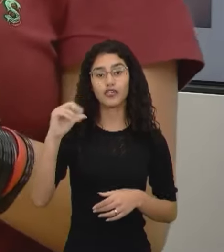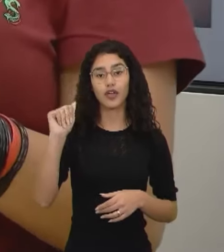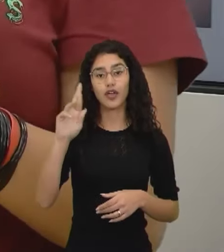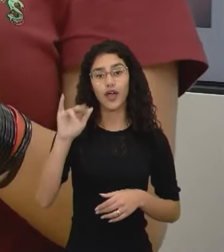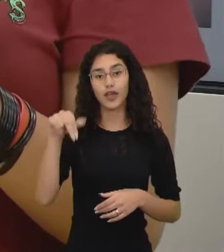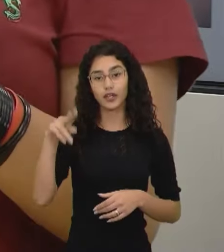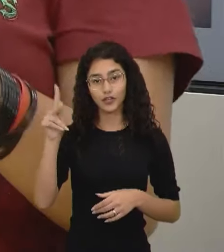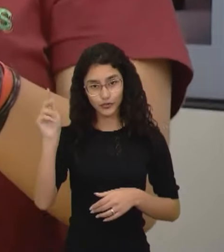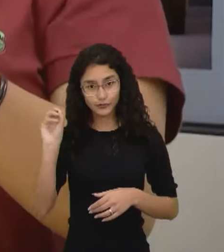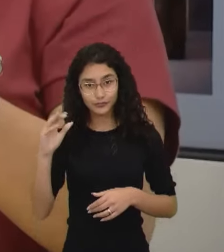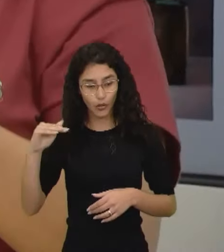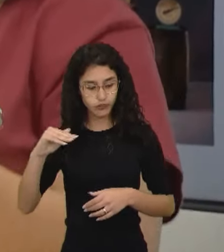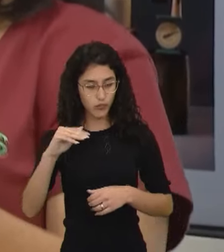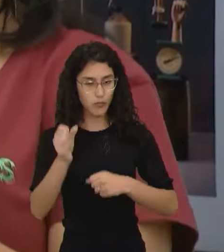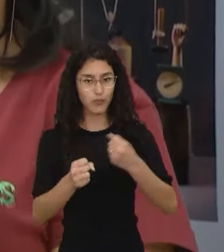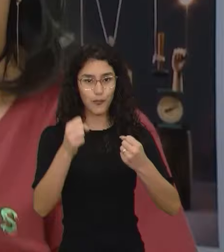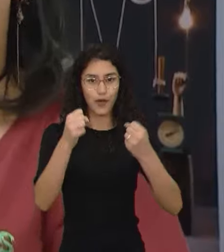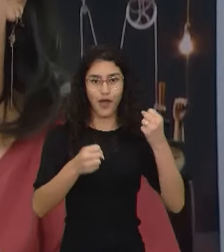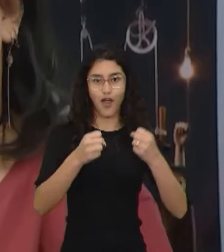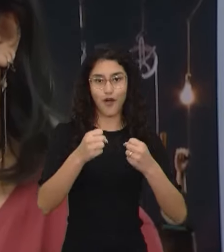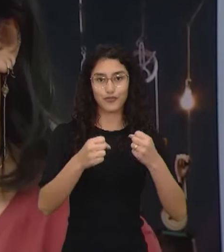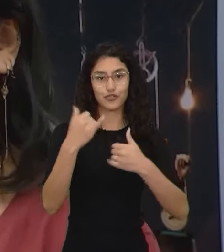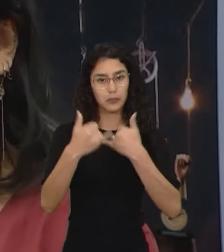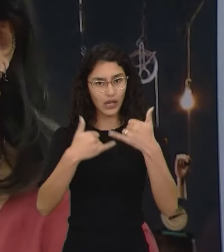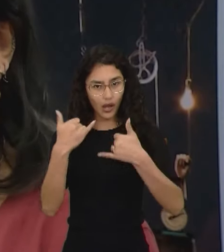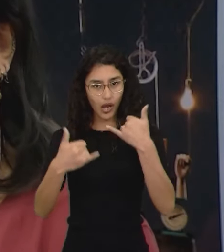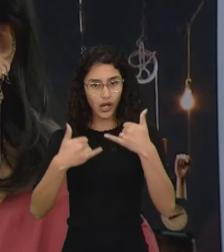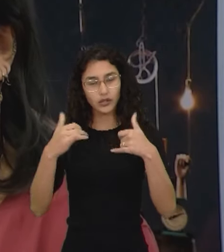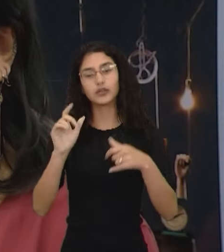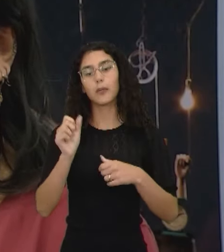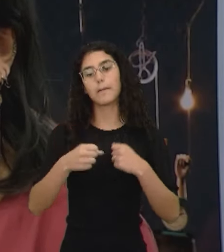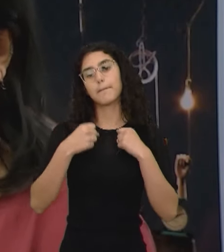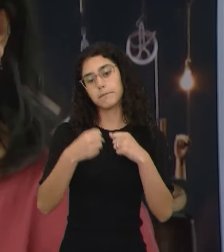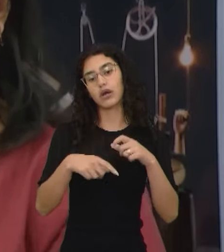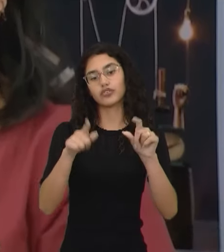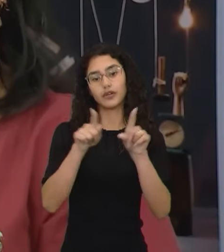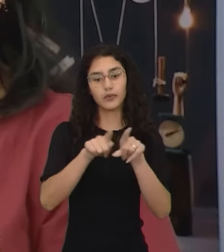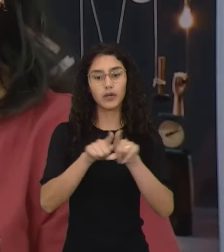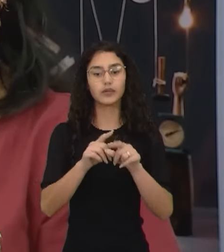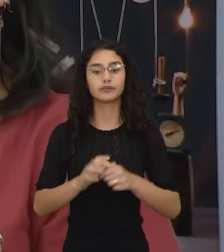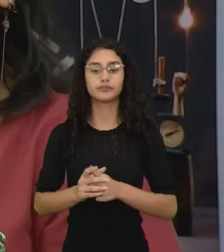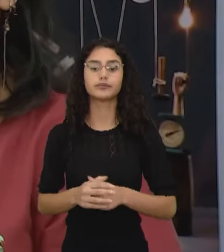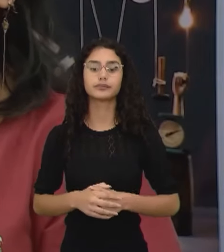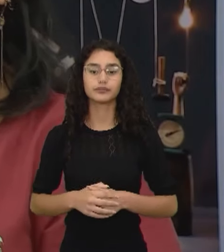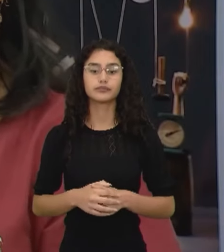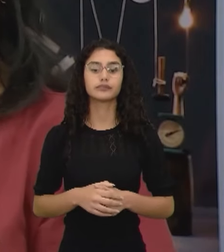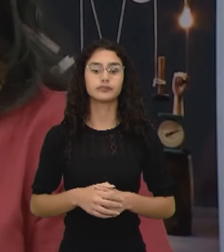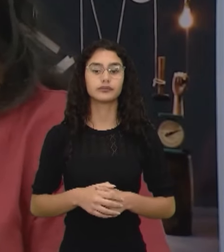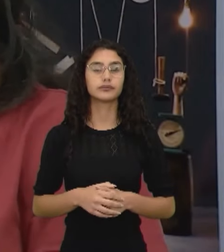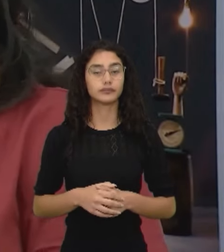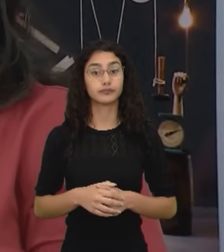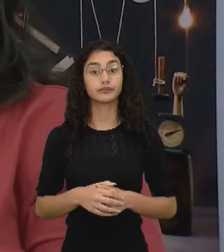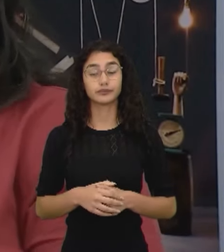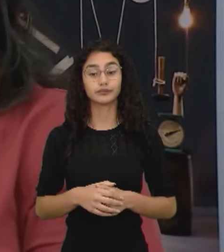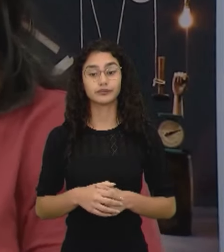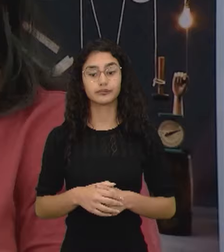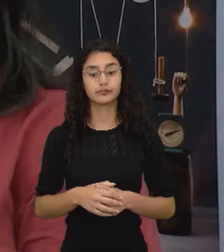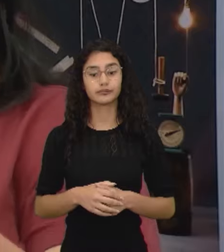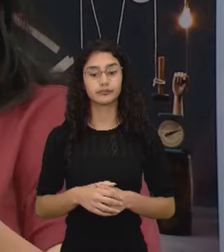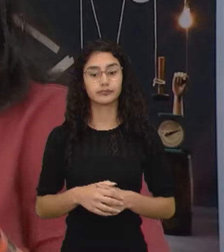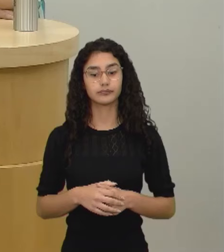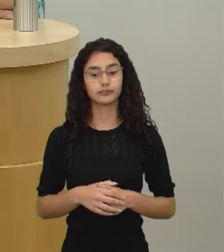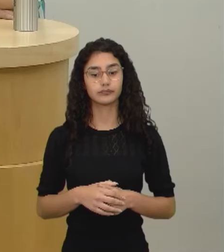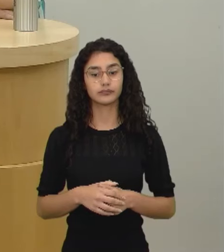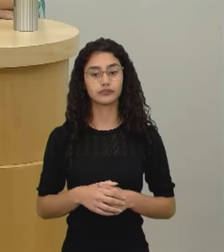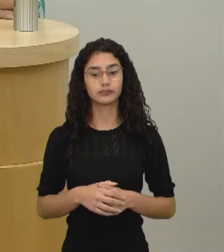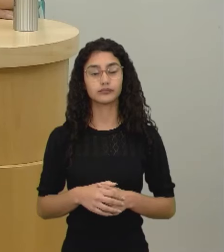quebrado? Mesmo efeito. Você prende no eixo, né? Deixa mole. E aí, ó. Ele gira. É, que precisa encaixar. E aí você